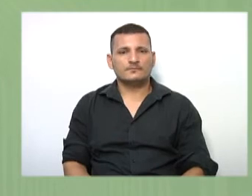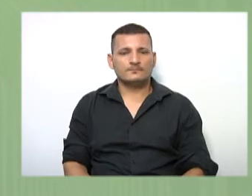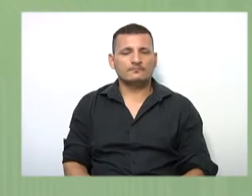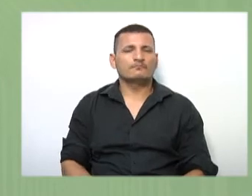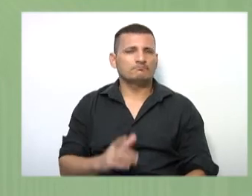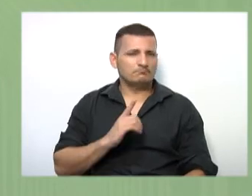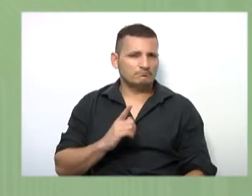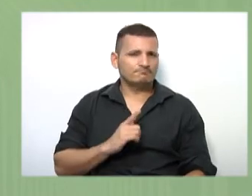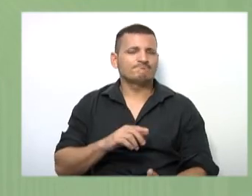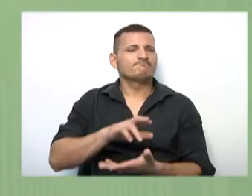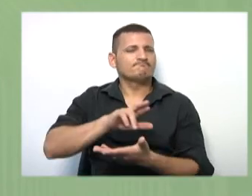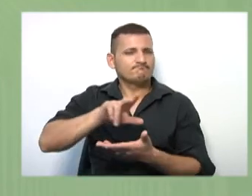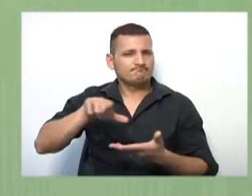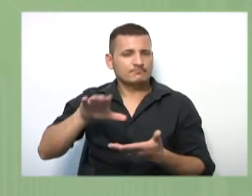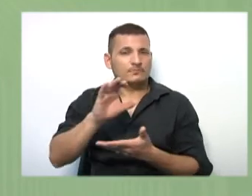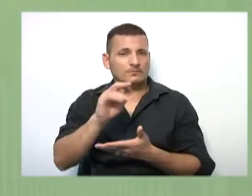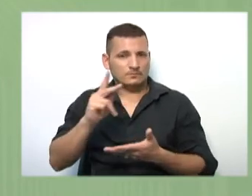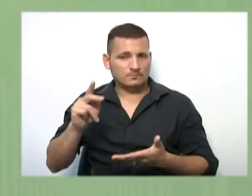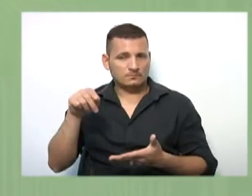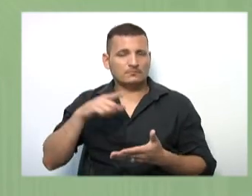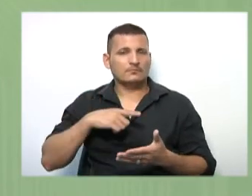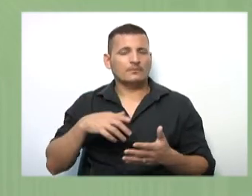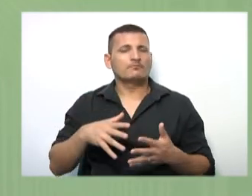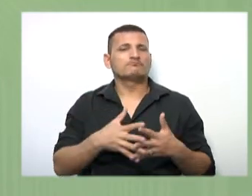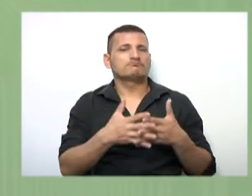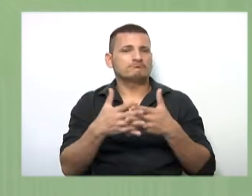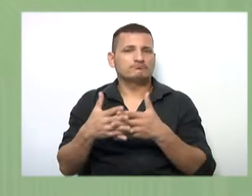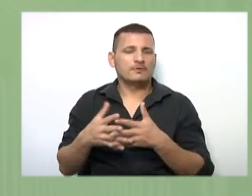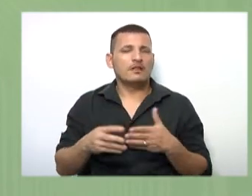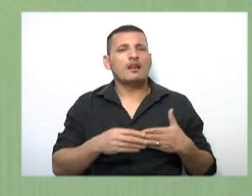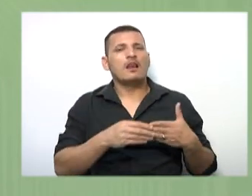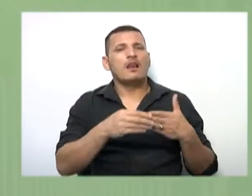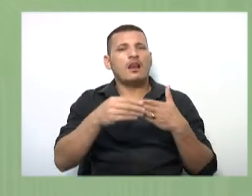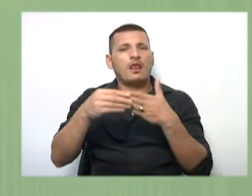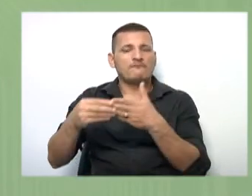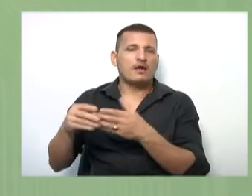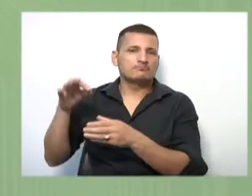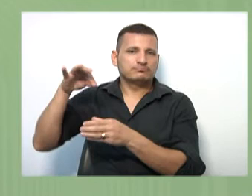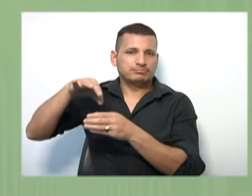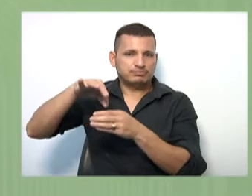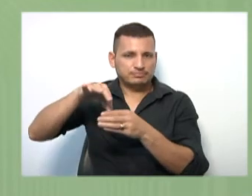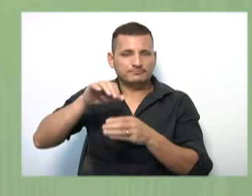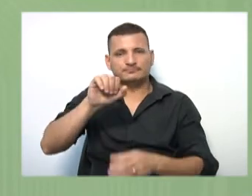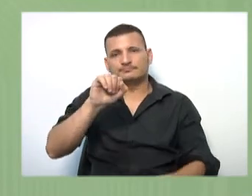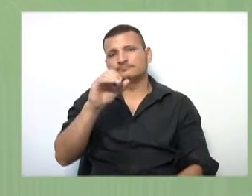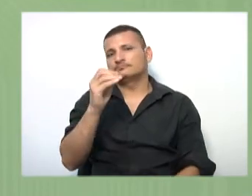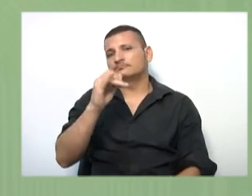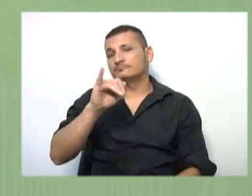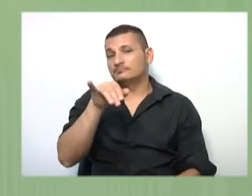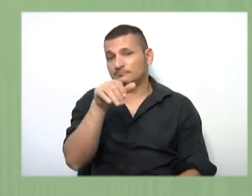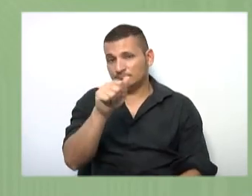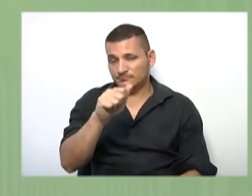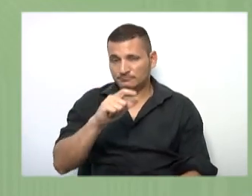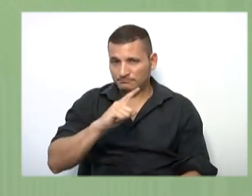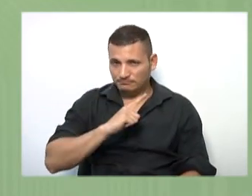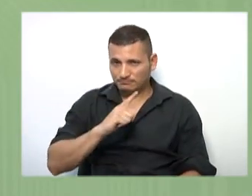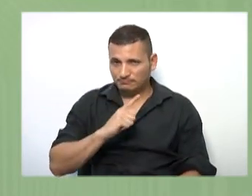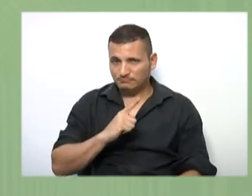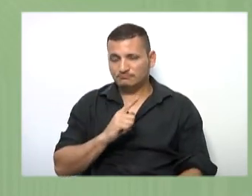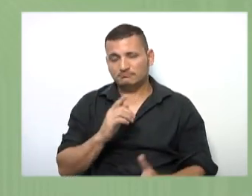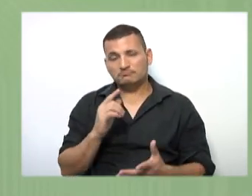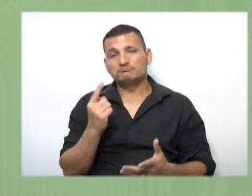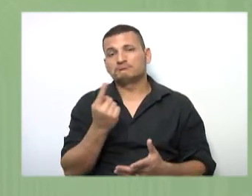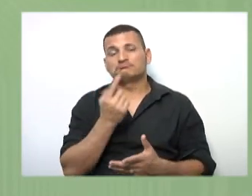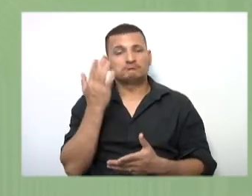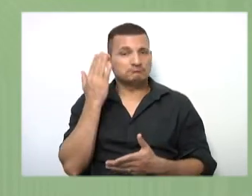Muitas cooperativas carregando os grãos. Todos sabem que somos líderes na produção de grãos. Se não somos líderes,